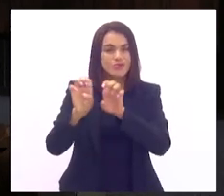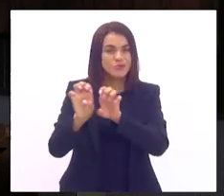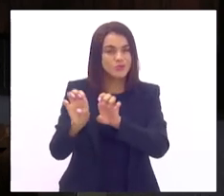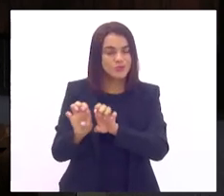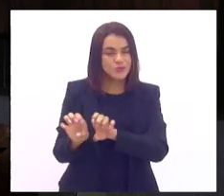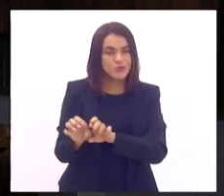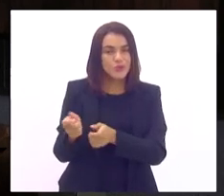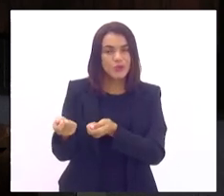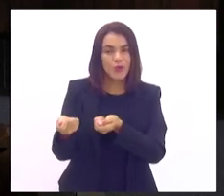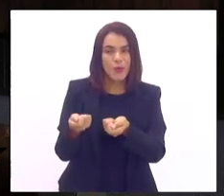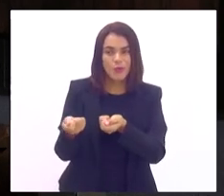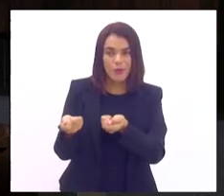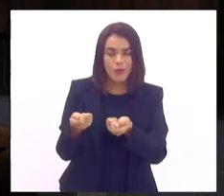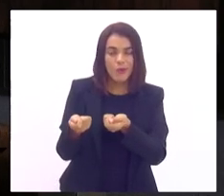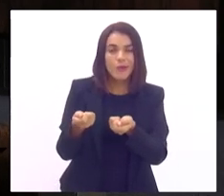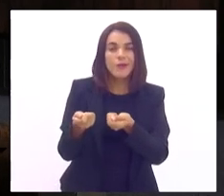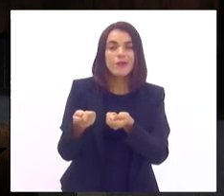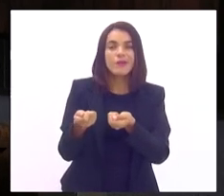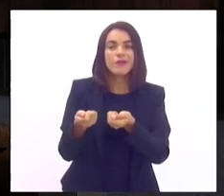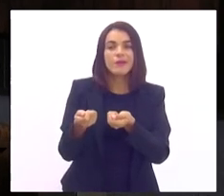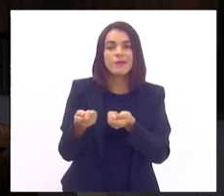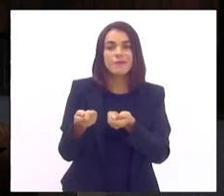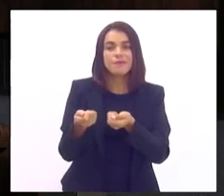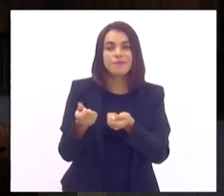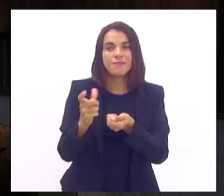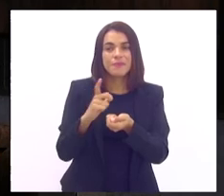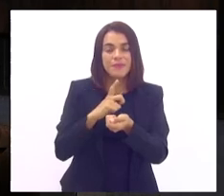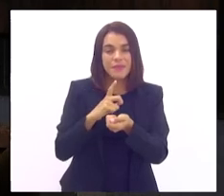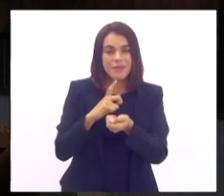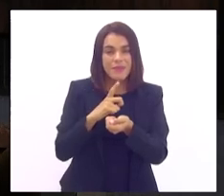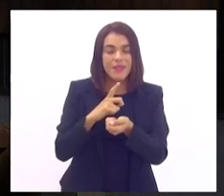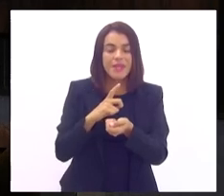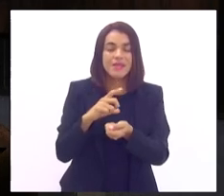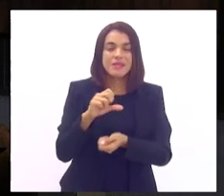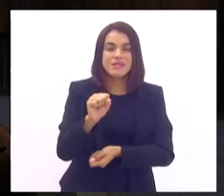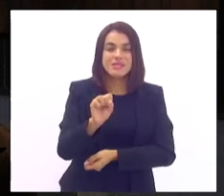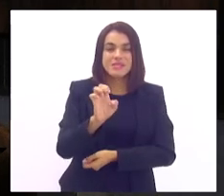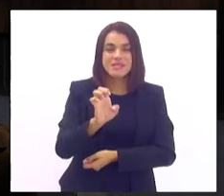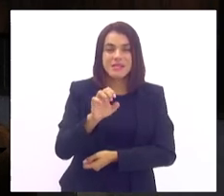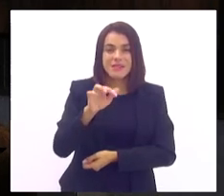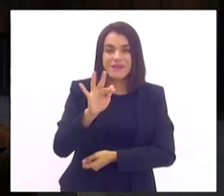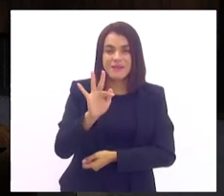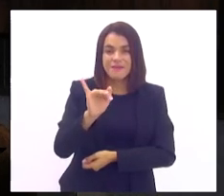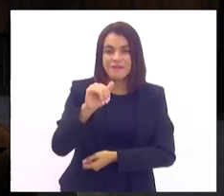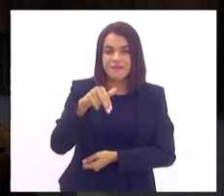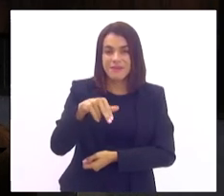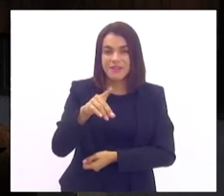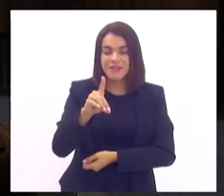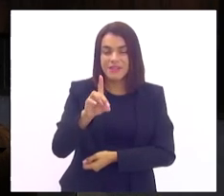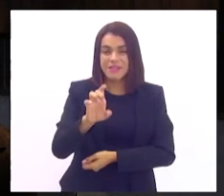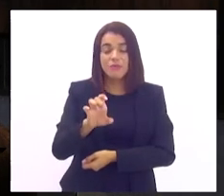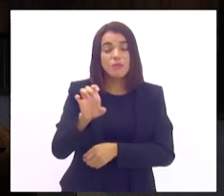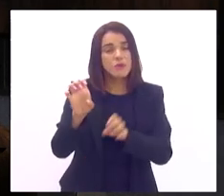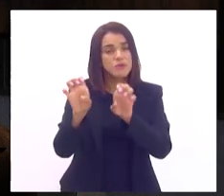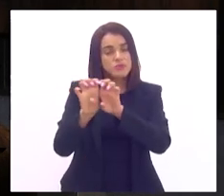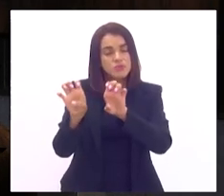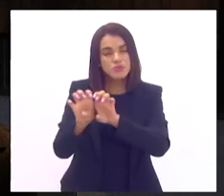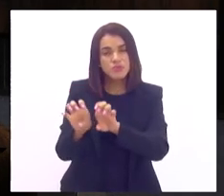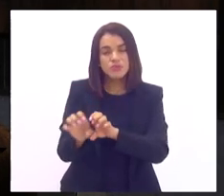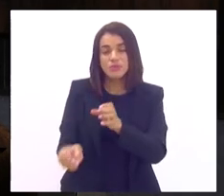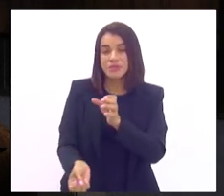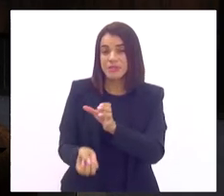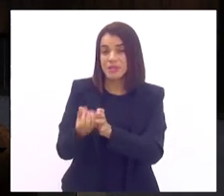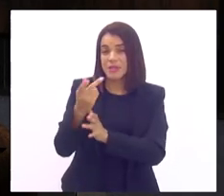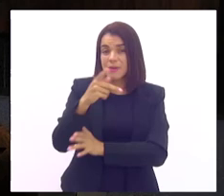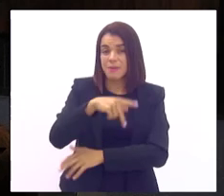controle, onde recebe um sem fim de profissionais da contabilidade, uma estrutura que foi criada pelo